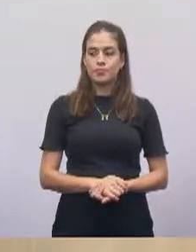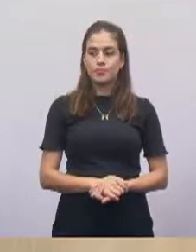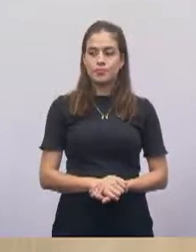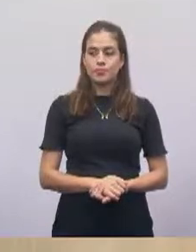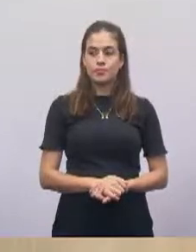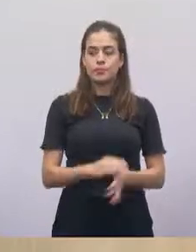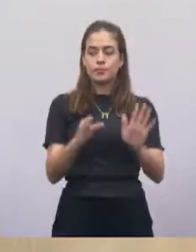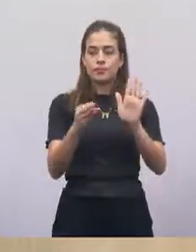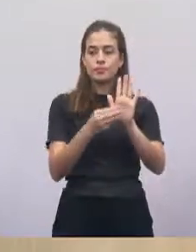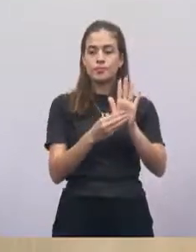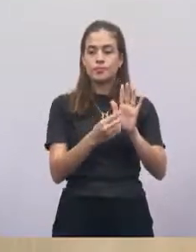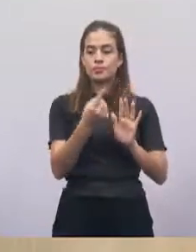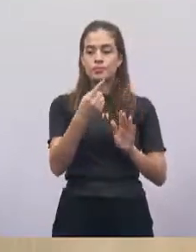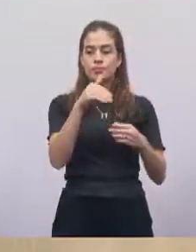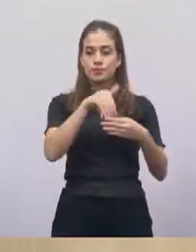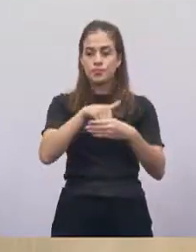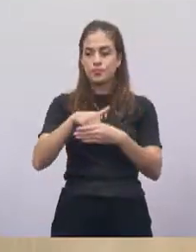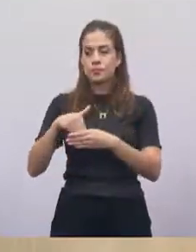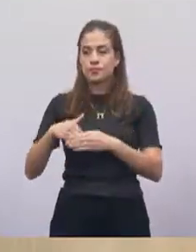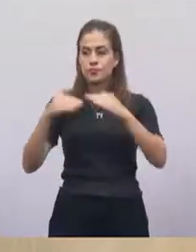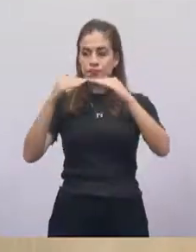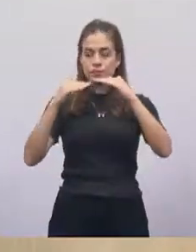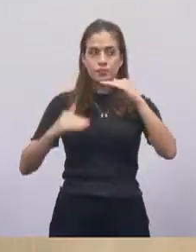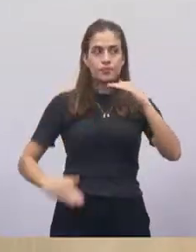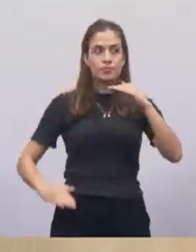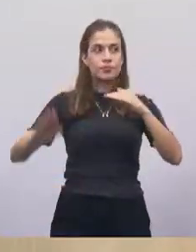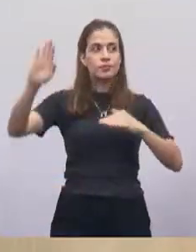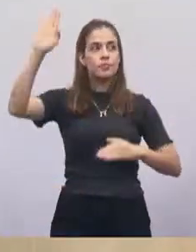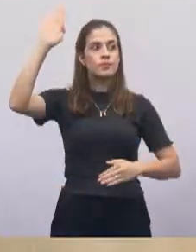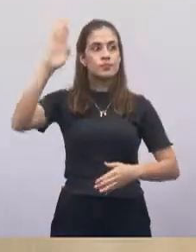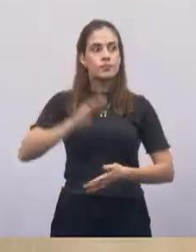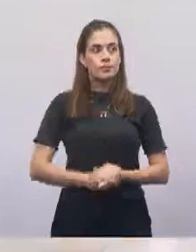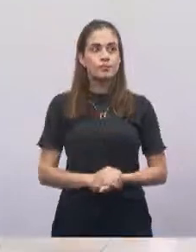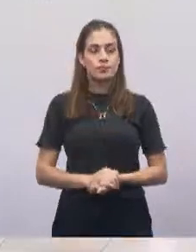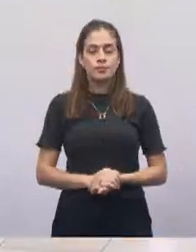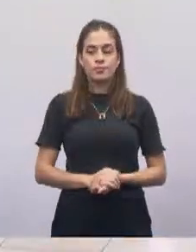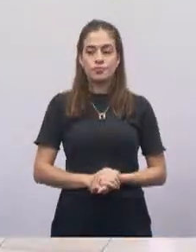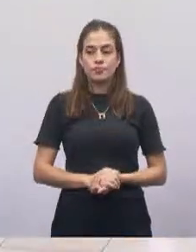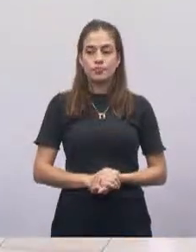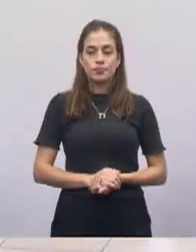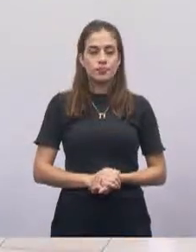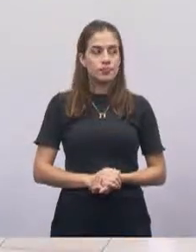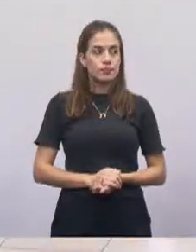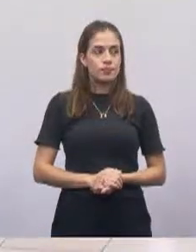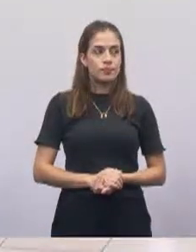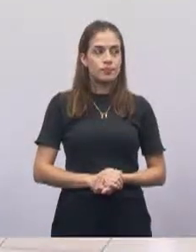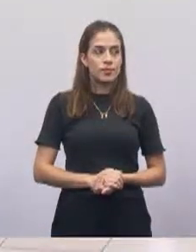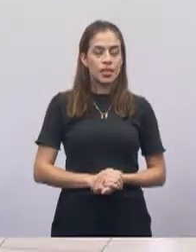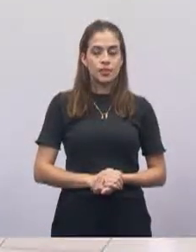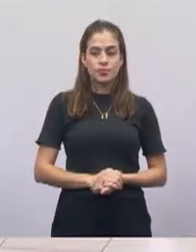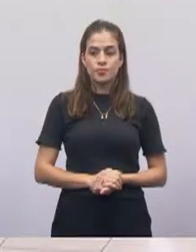A emenda número 1 está em votação. Os que forem contrário, levantem o braço.